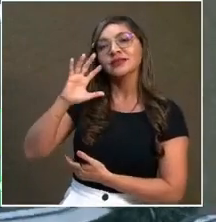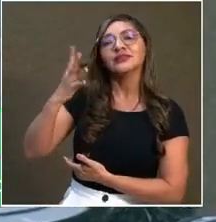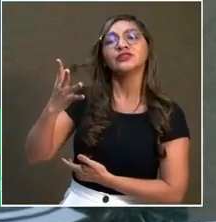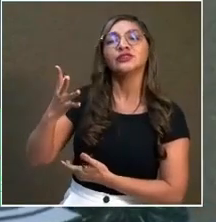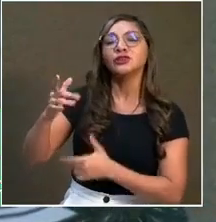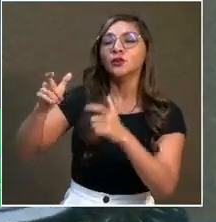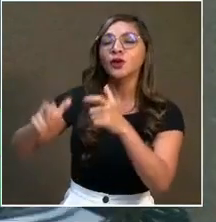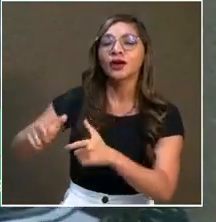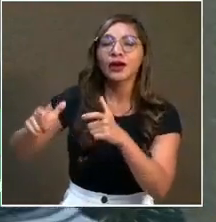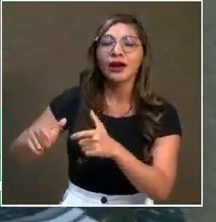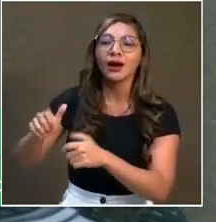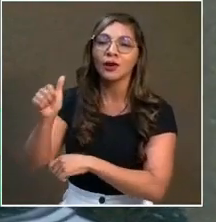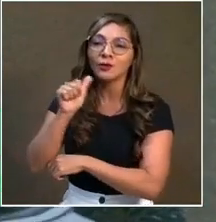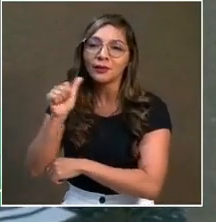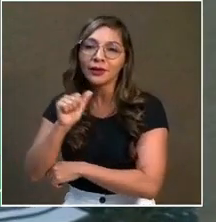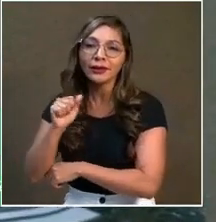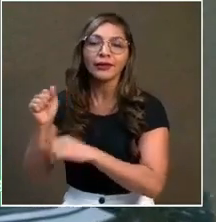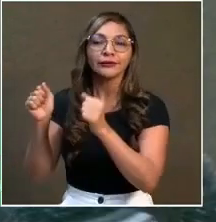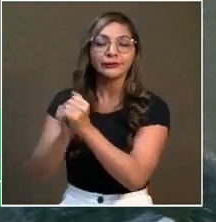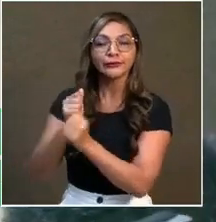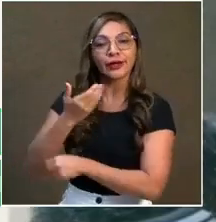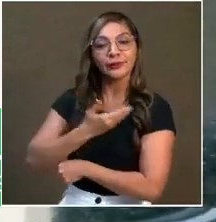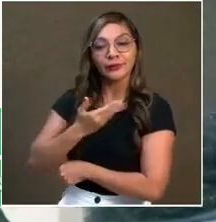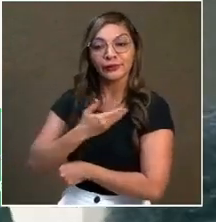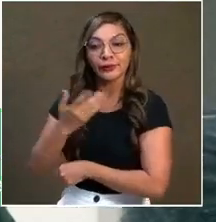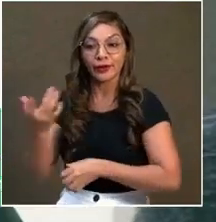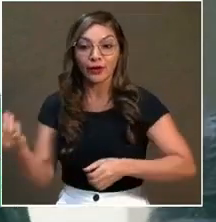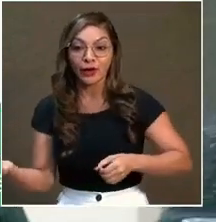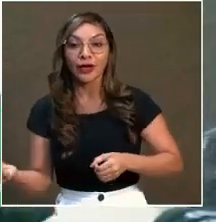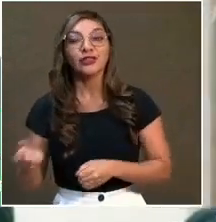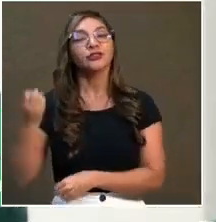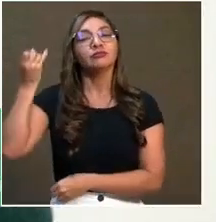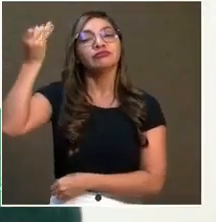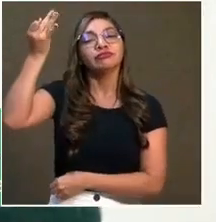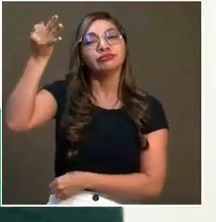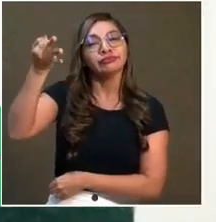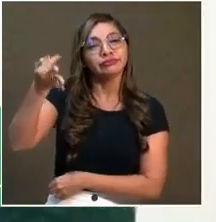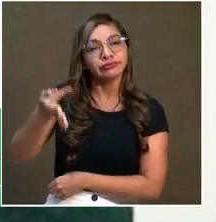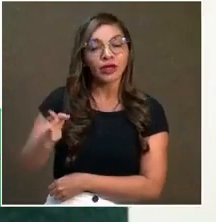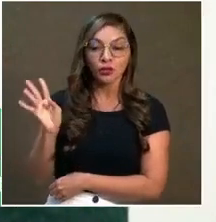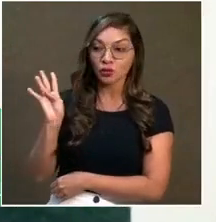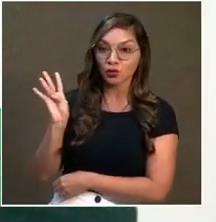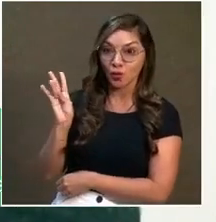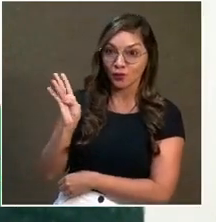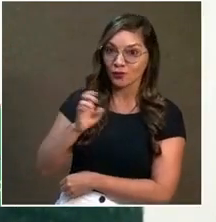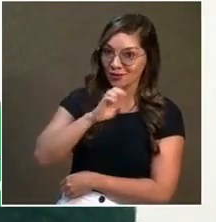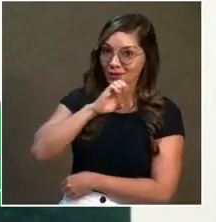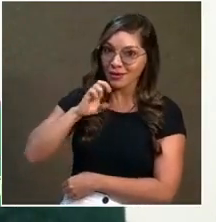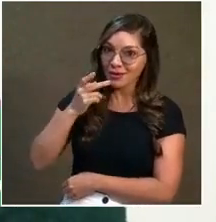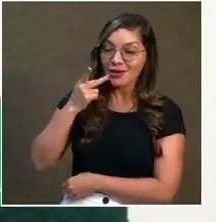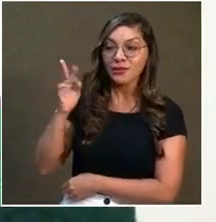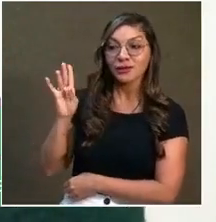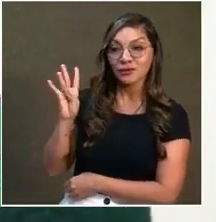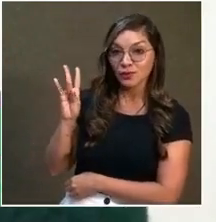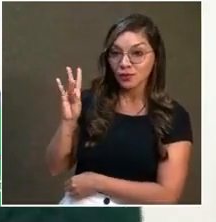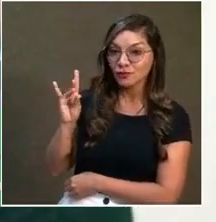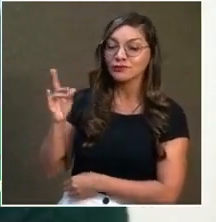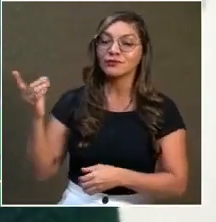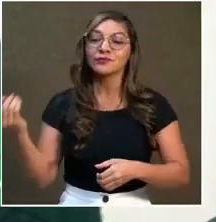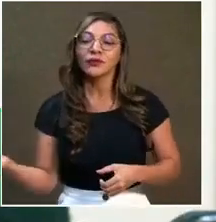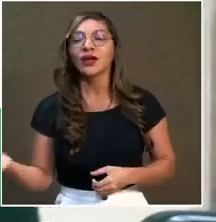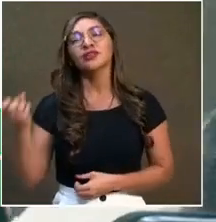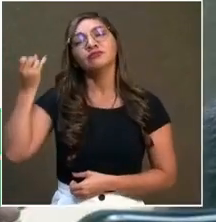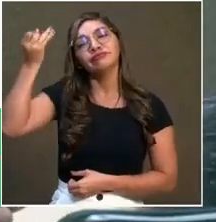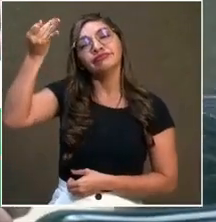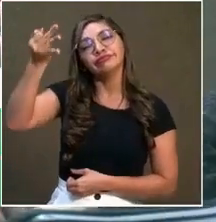outro local beber com uma amiga. Ao retornar na madrugada, eles eram noivos, tá? Eles eram noivos. Ao retornar